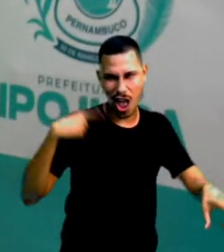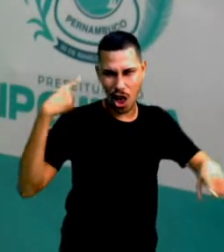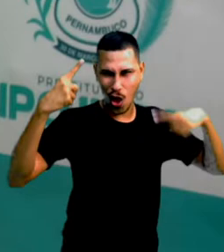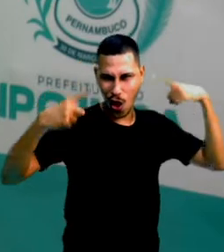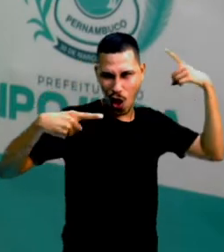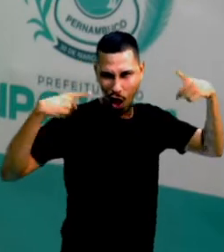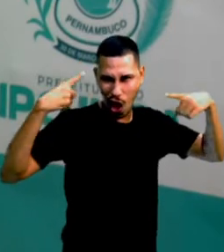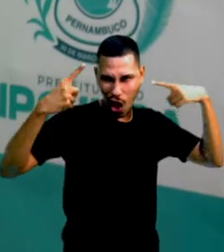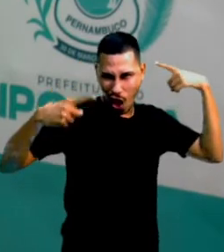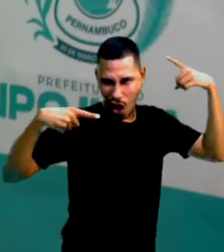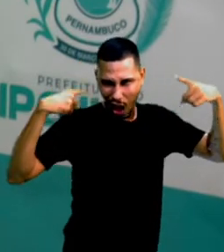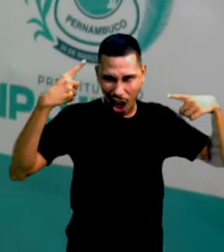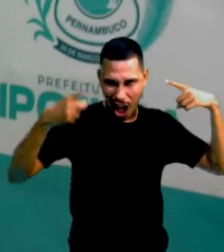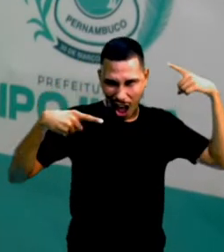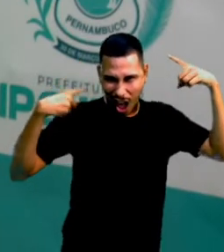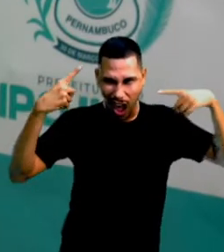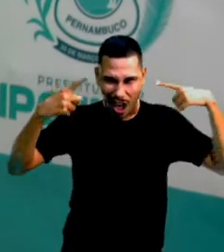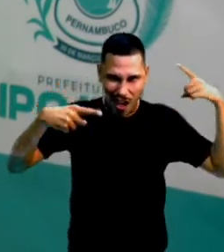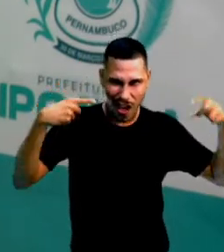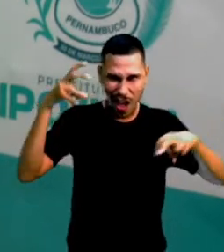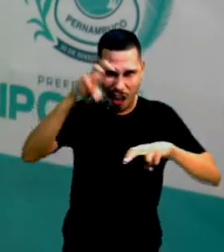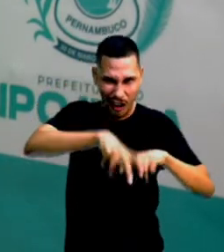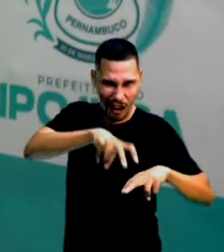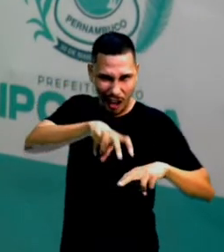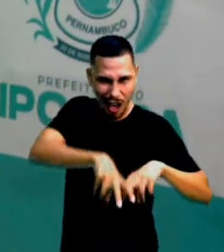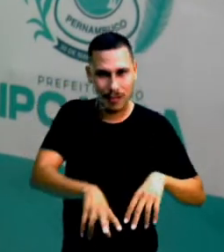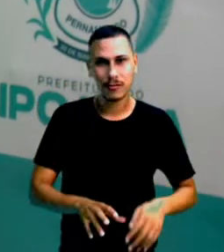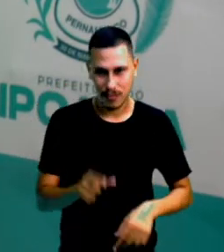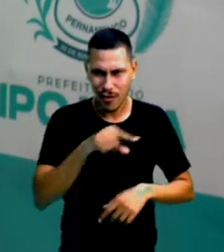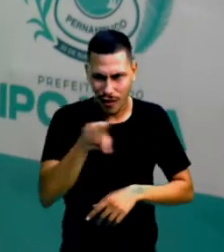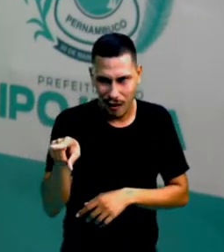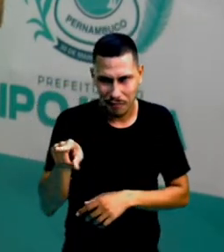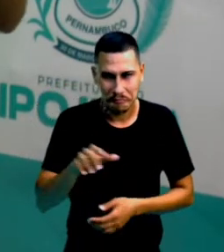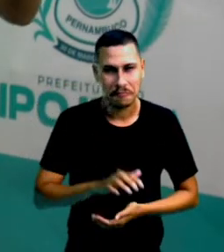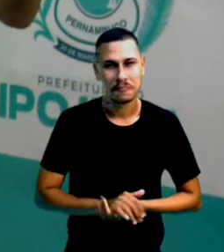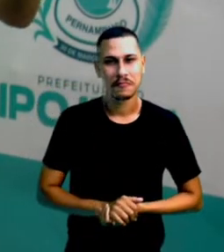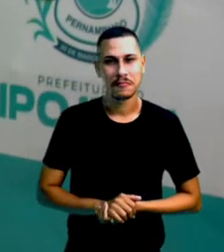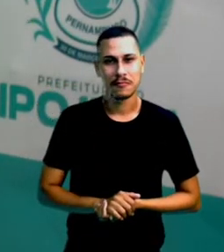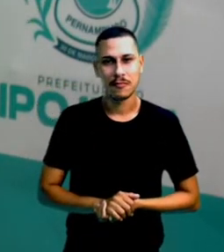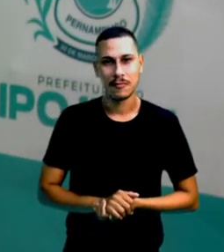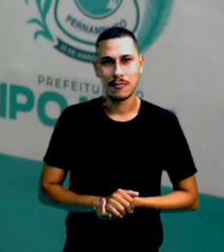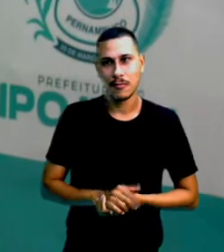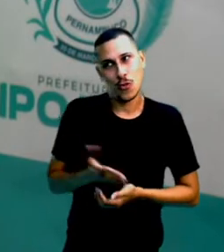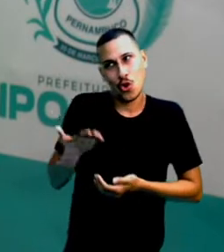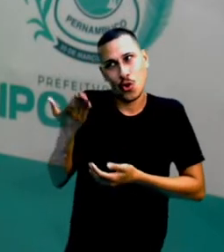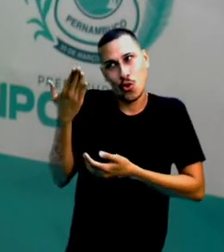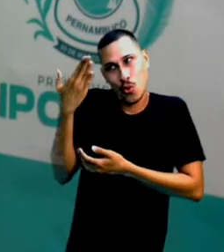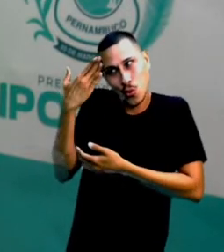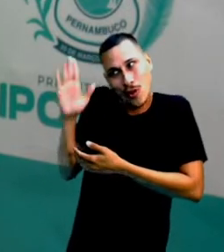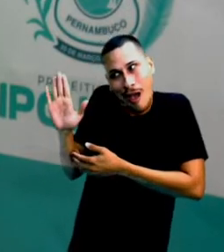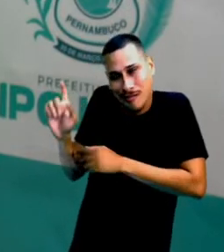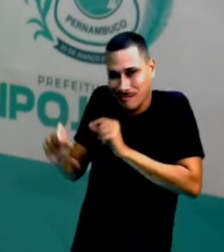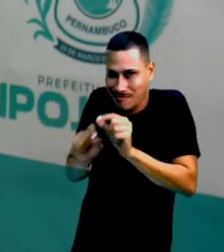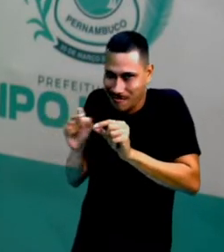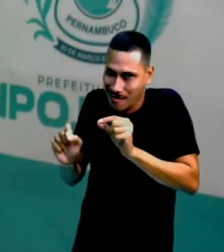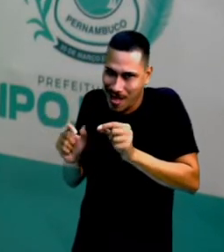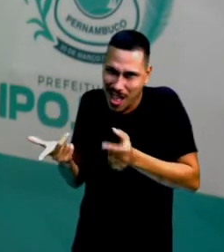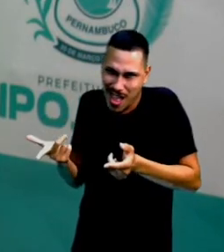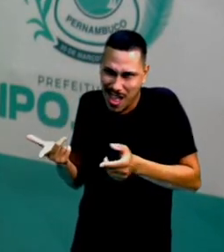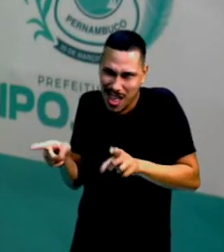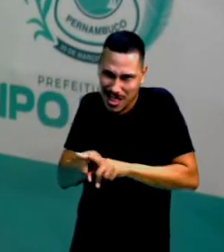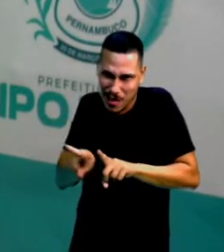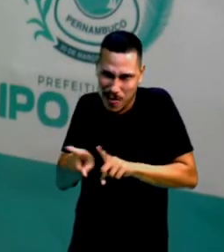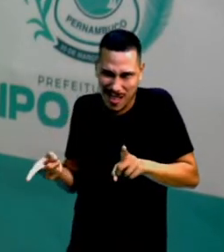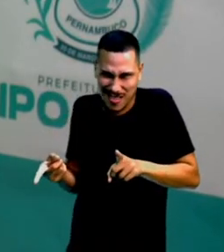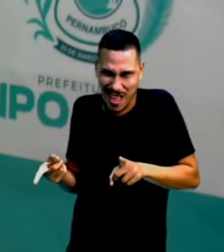doida pra sentar né a sensação aí né Do Brega funk no Tik